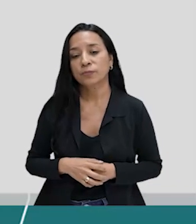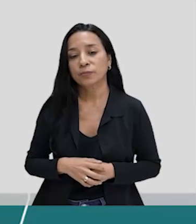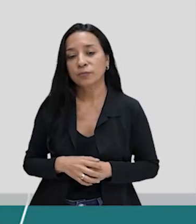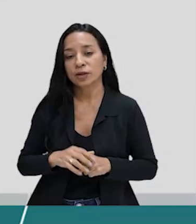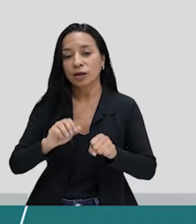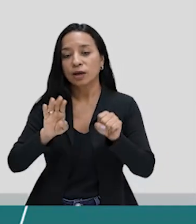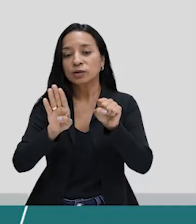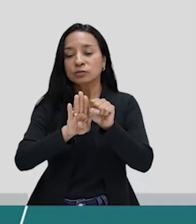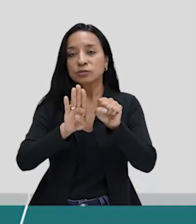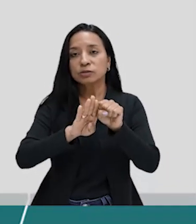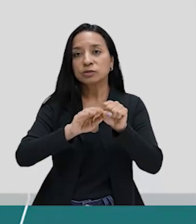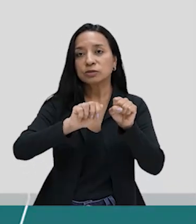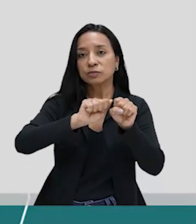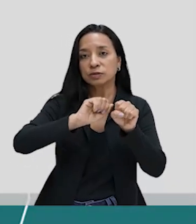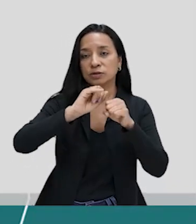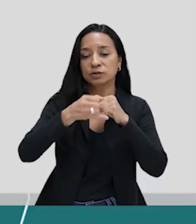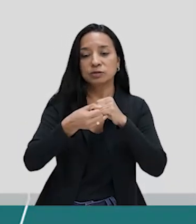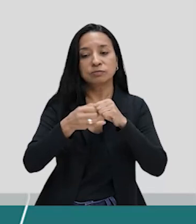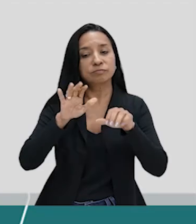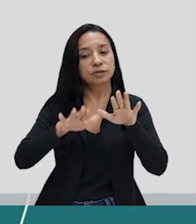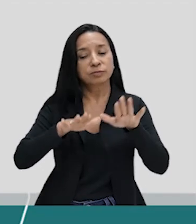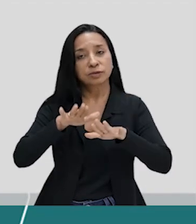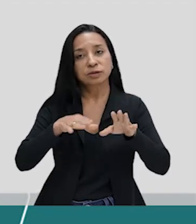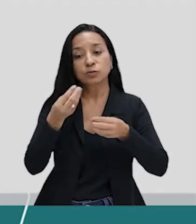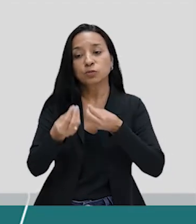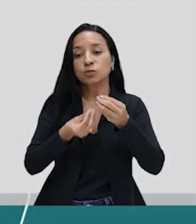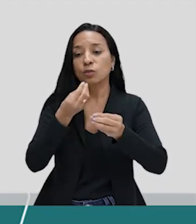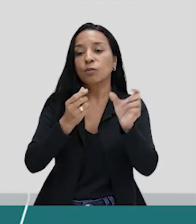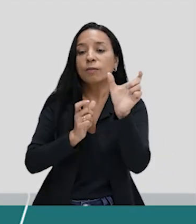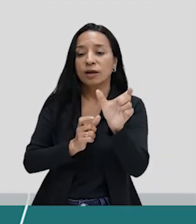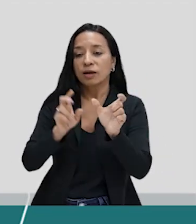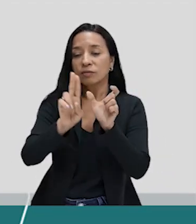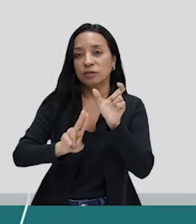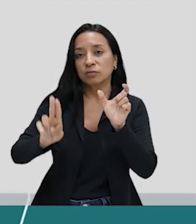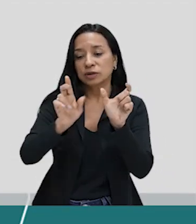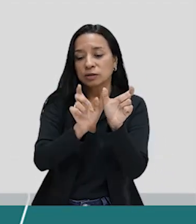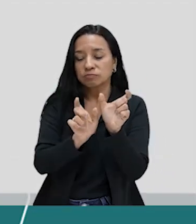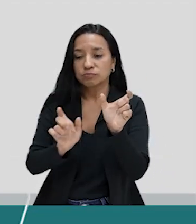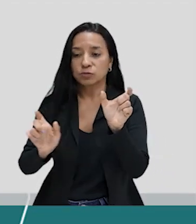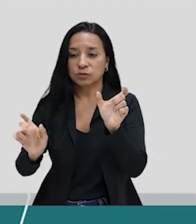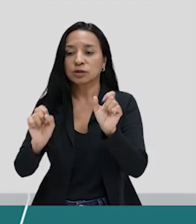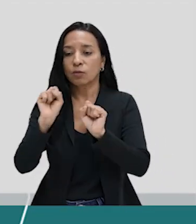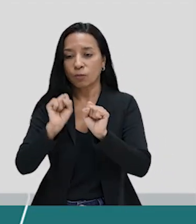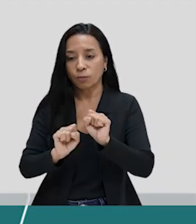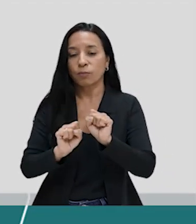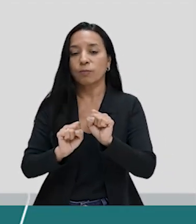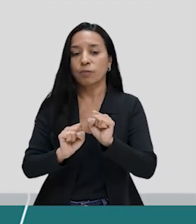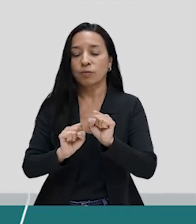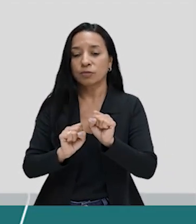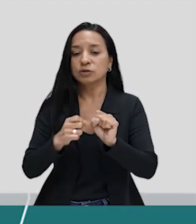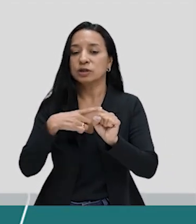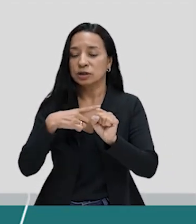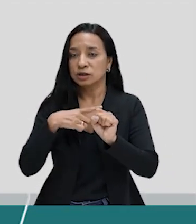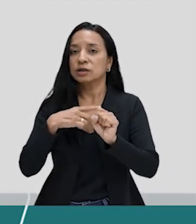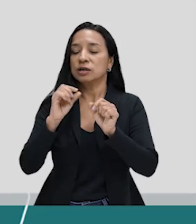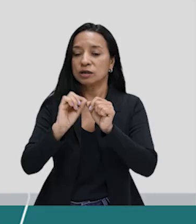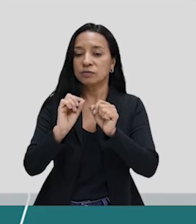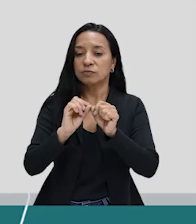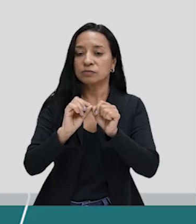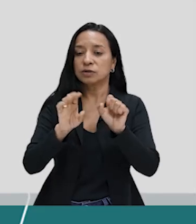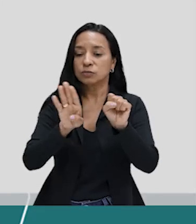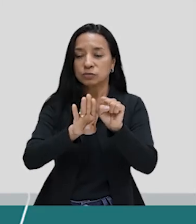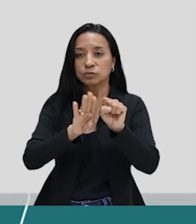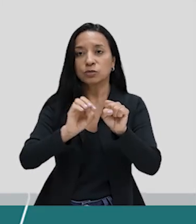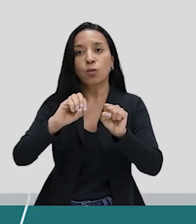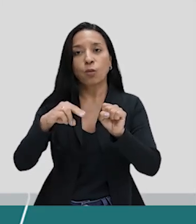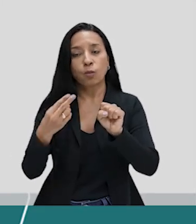e adjetivo. Dependendo da forma como uma palavra é usada na oração, ela pode desempenhar a função de substantivo